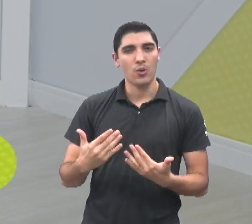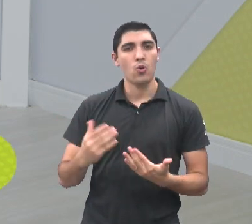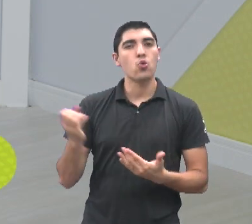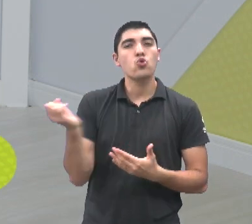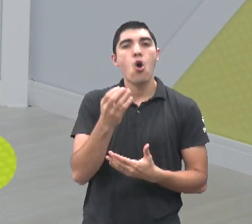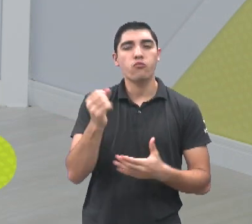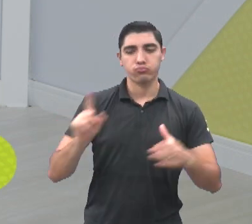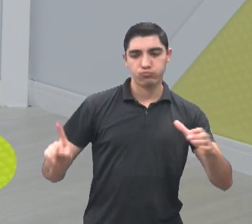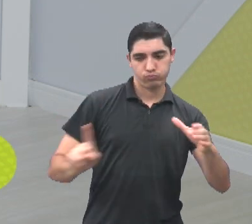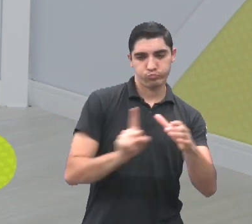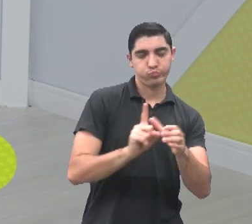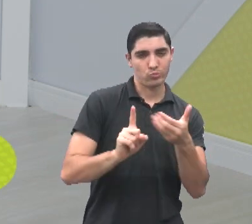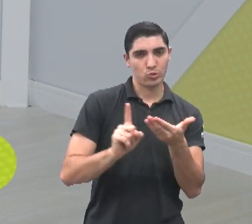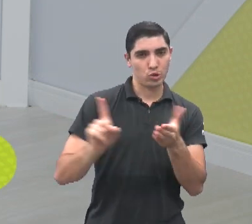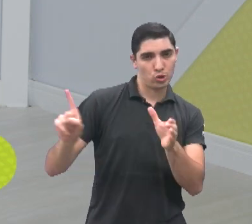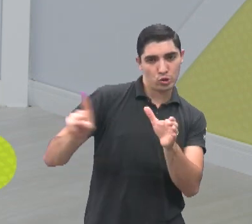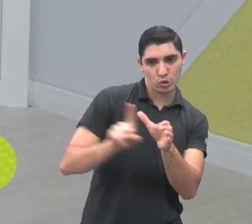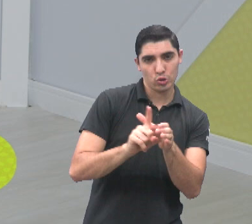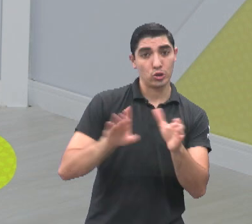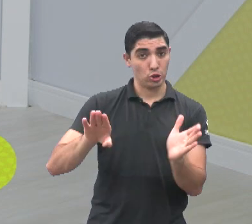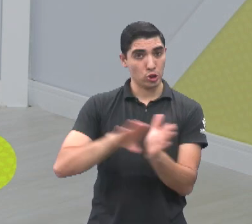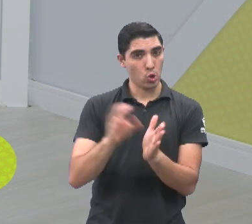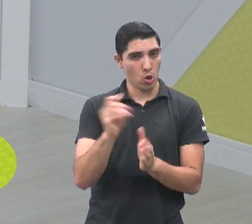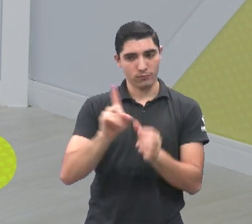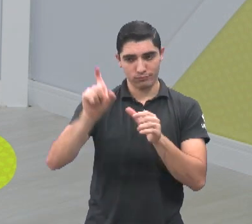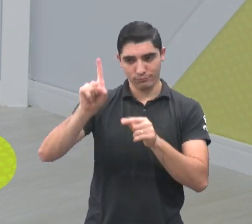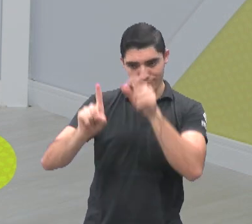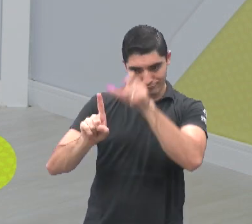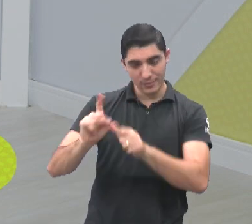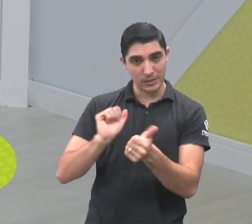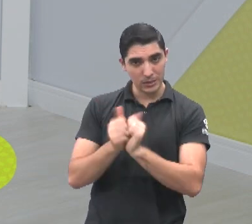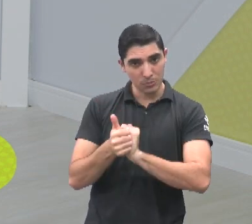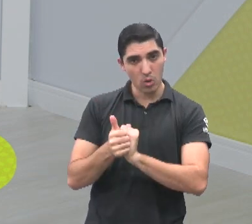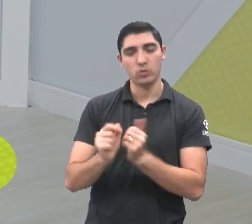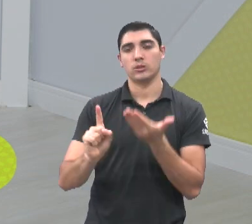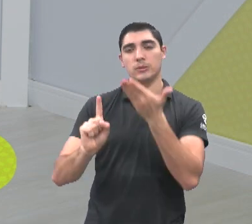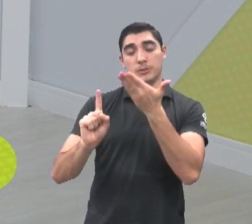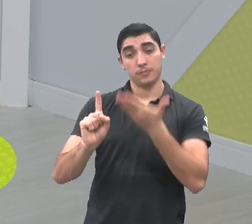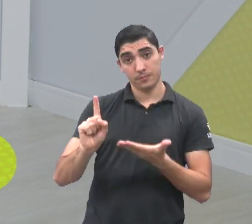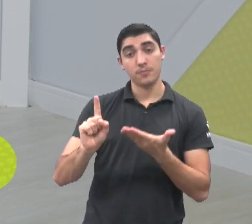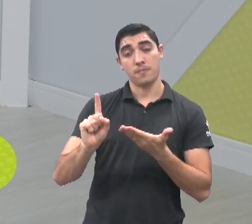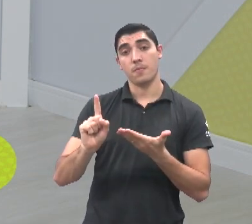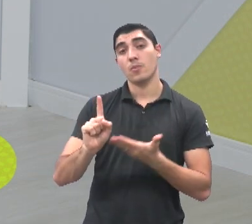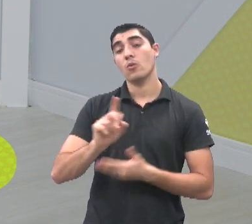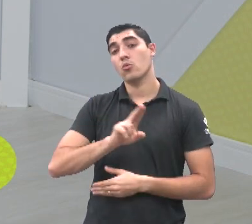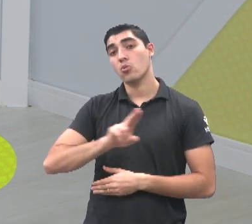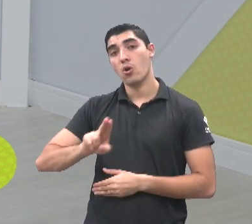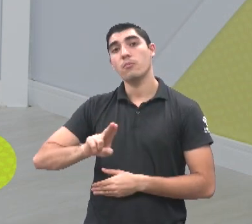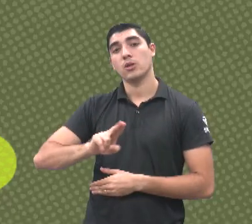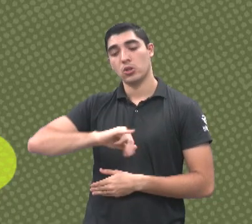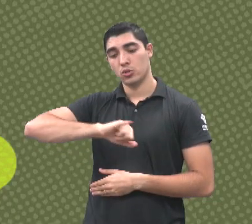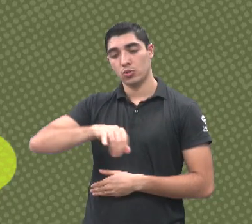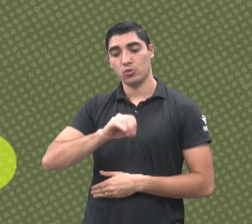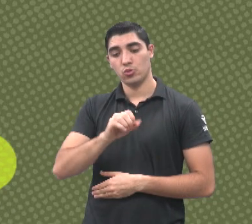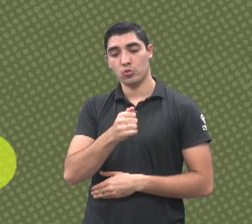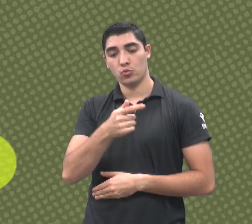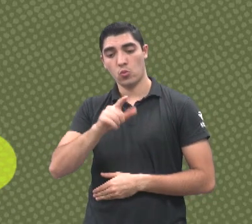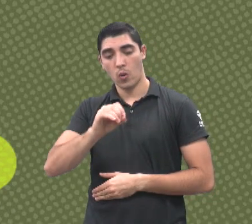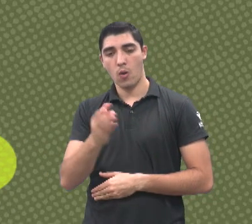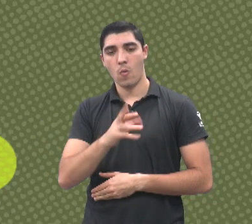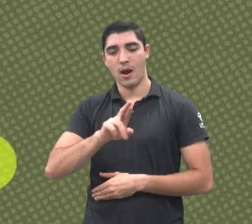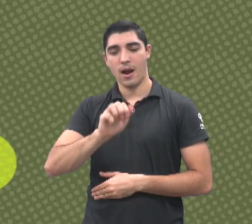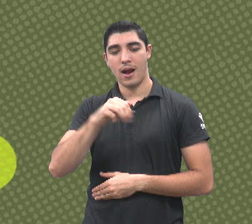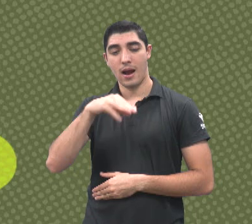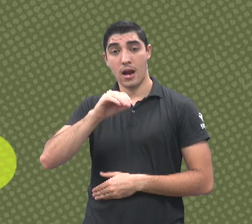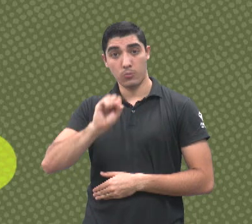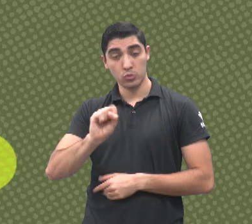José anunciou, né, inclusive foi falado, né, um reforço para a sequência aí da Série A2, trata-se do zagueiro João Ramos, de 21 anos, vindo do